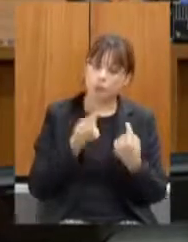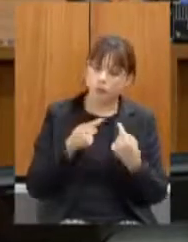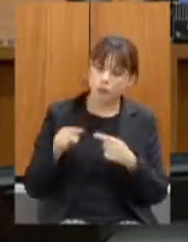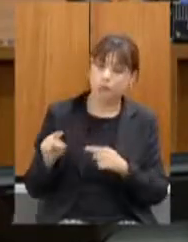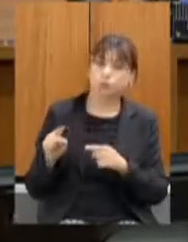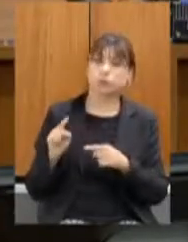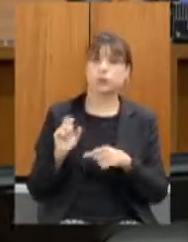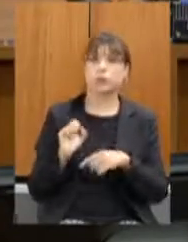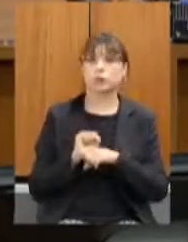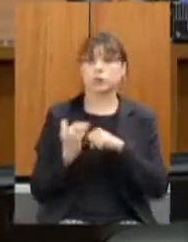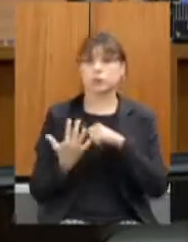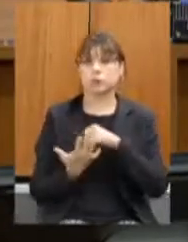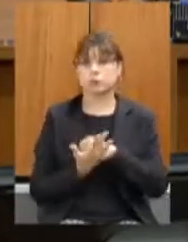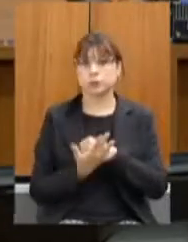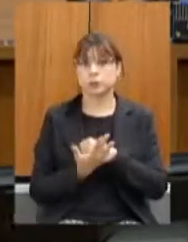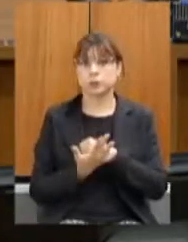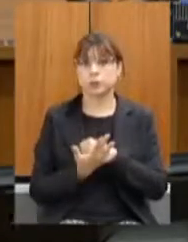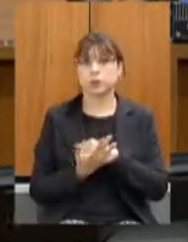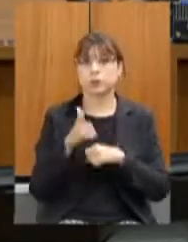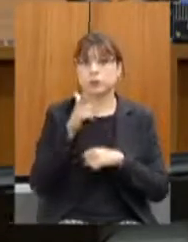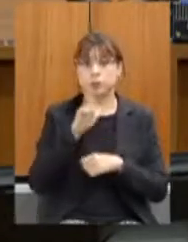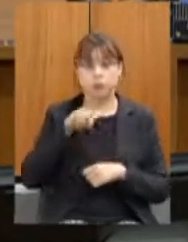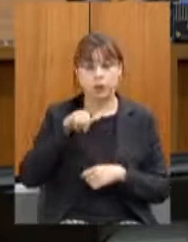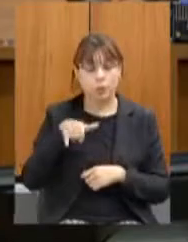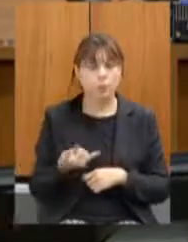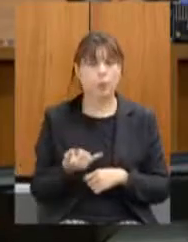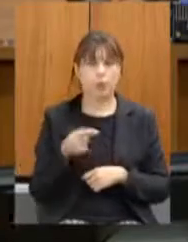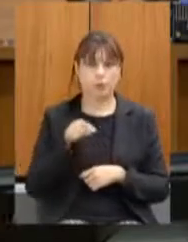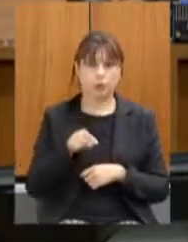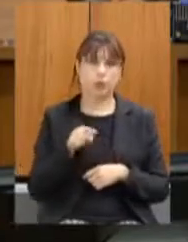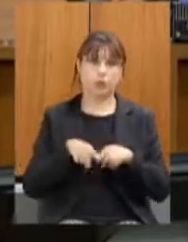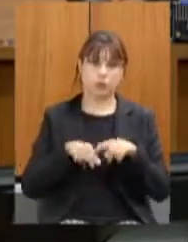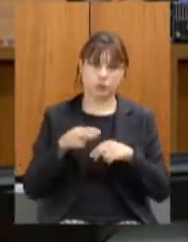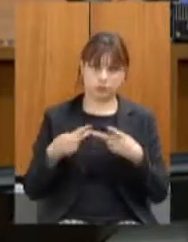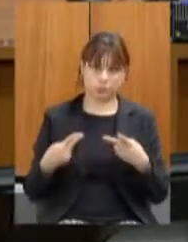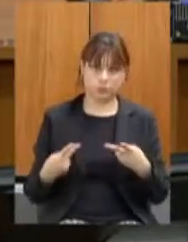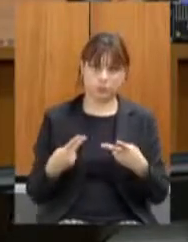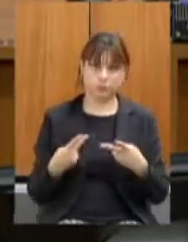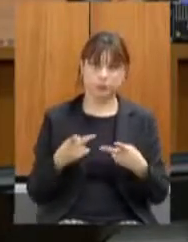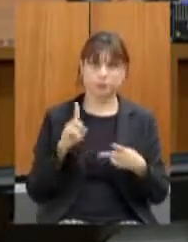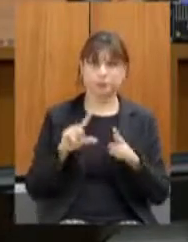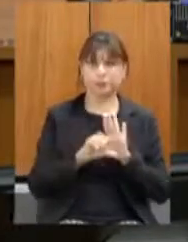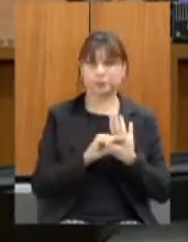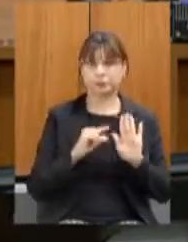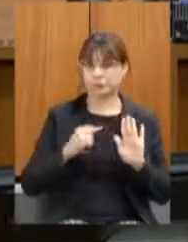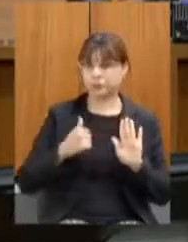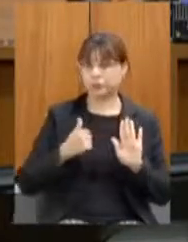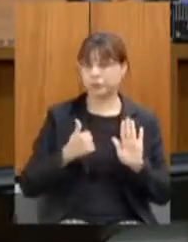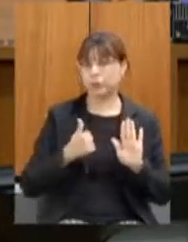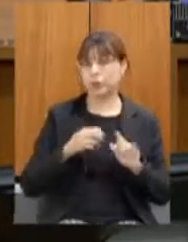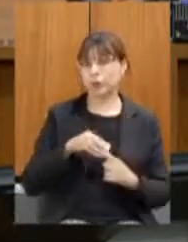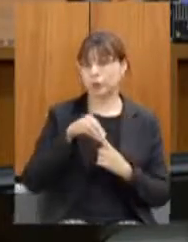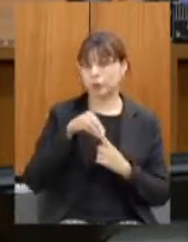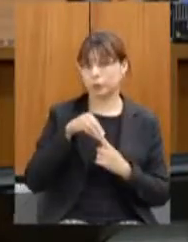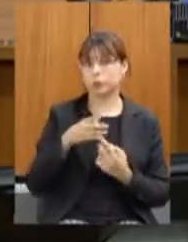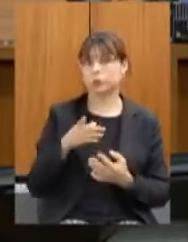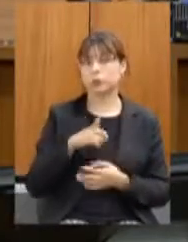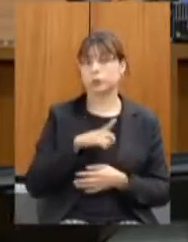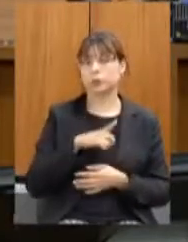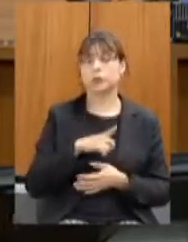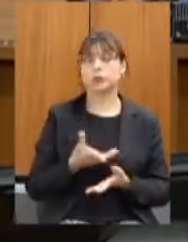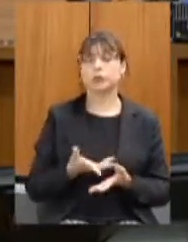e em condições de serem reaproveitados diz o seguinte no parágrafo único na hipótese de